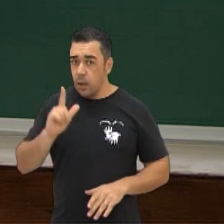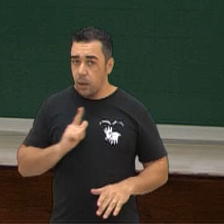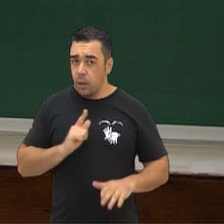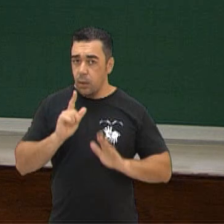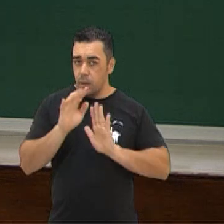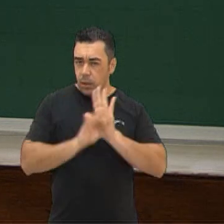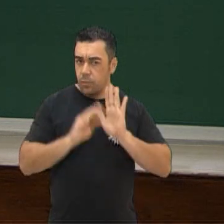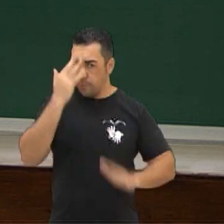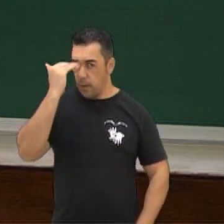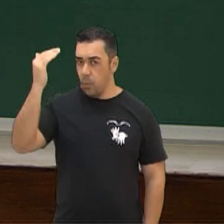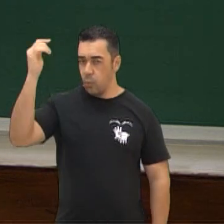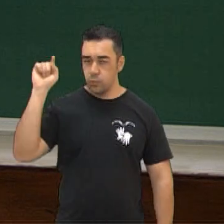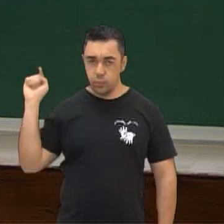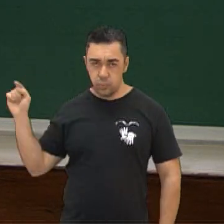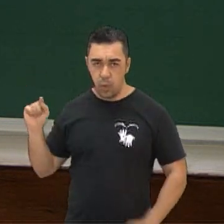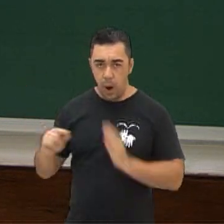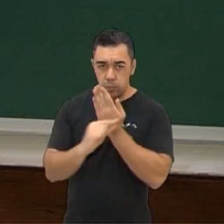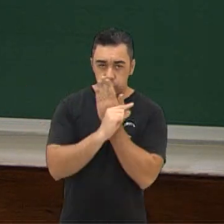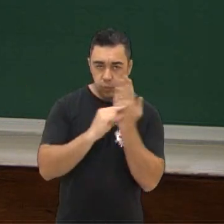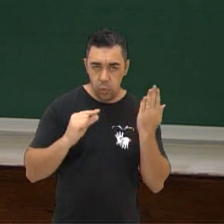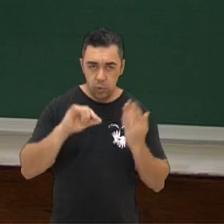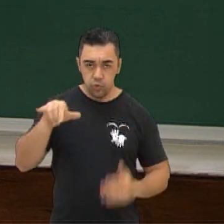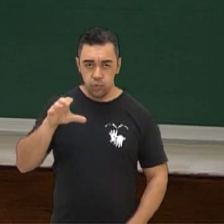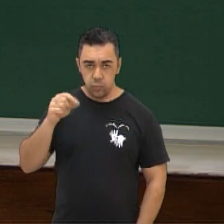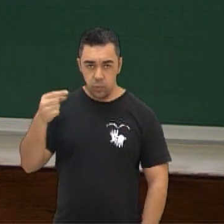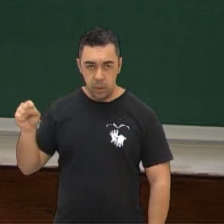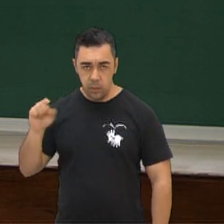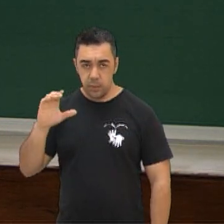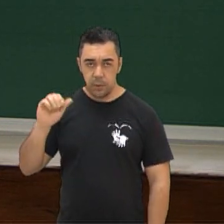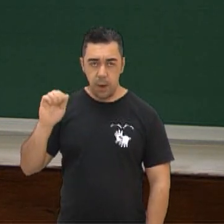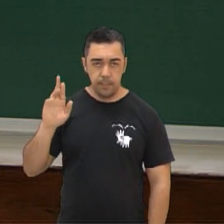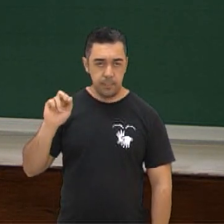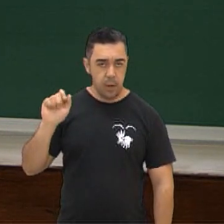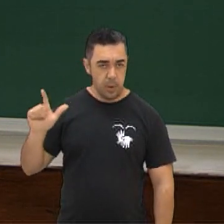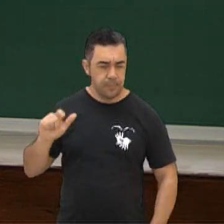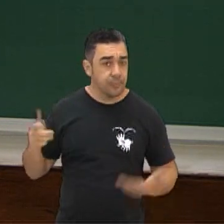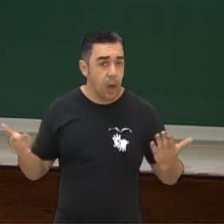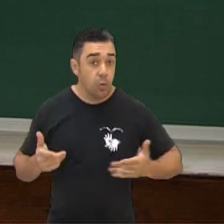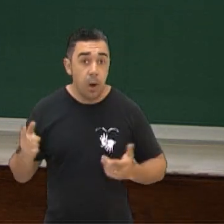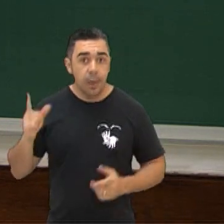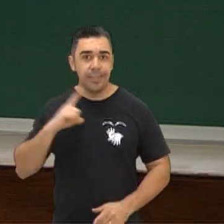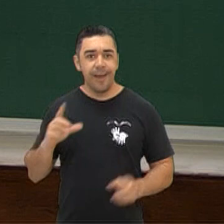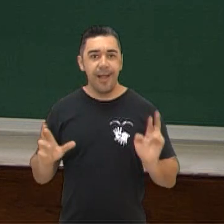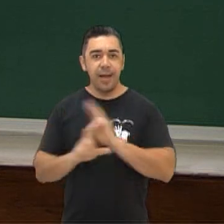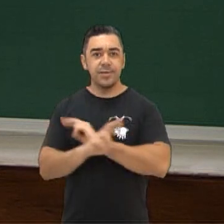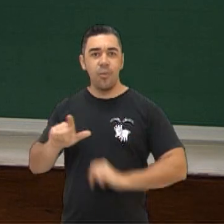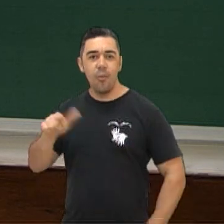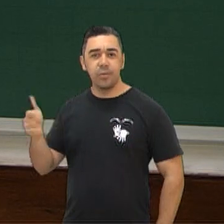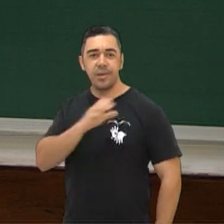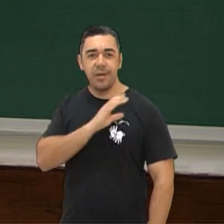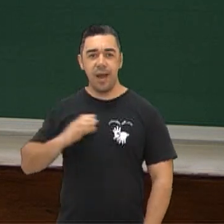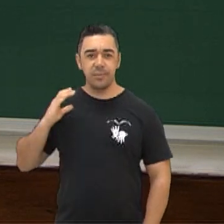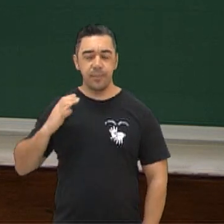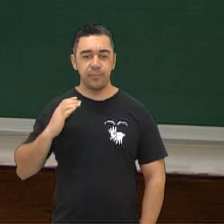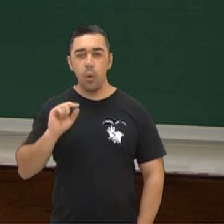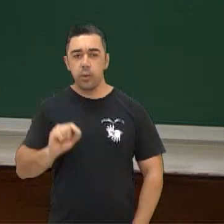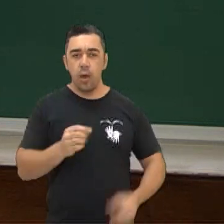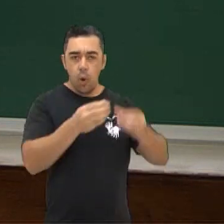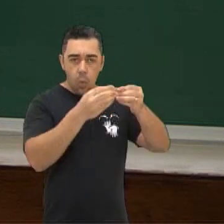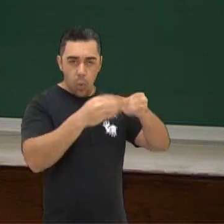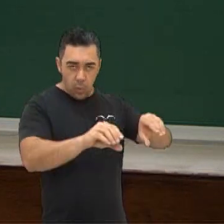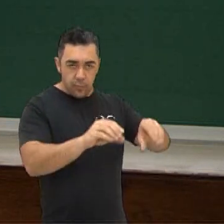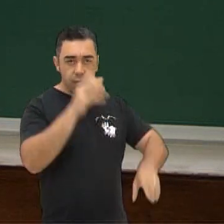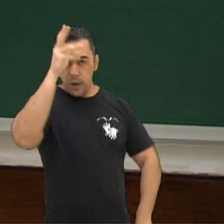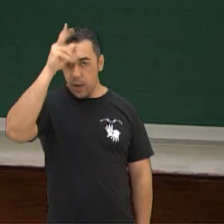João Cabral, tá? Agora eu trouxe para vocês, dialogando com a Clarice, um texto chamado Ovo de Galinha.